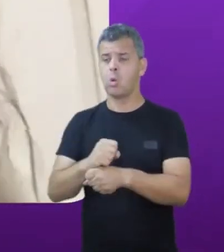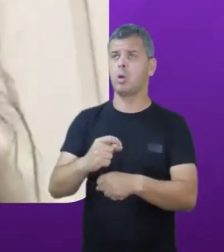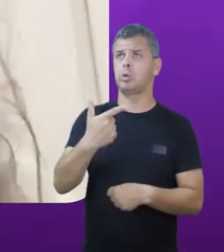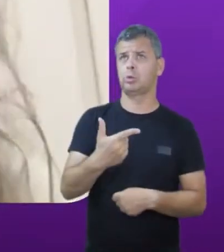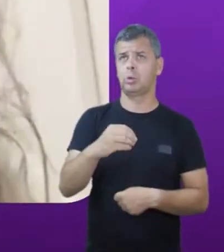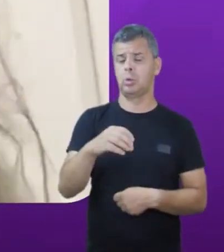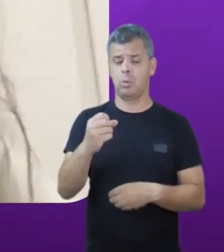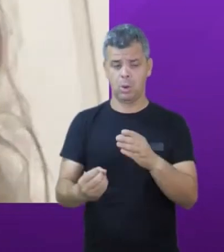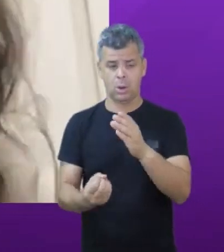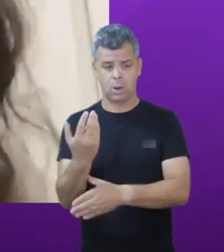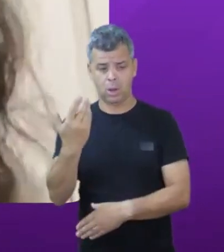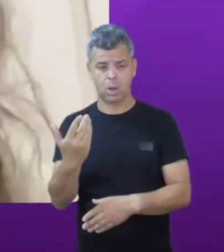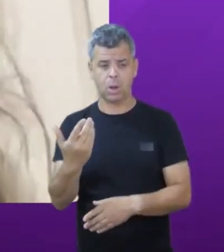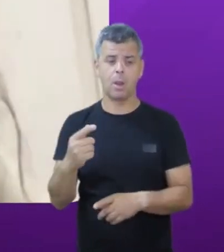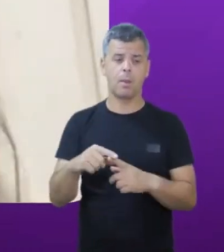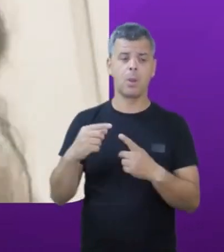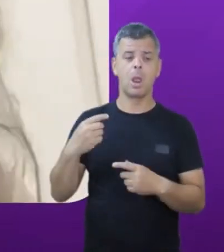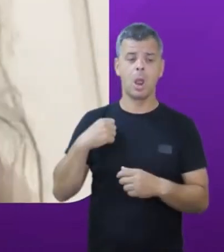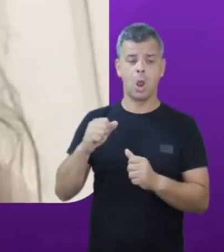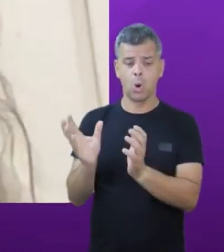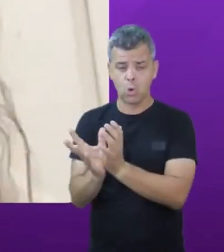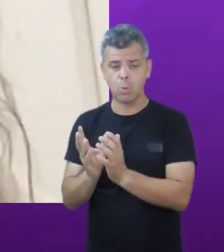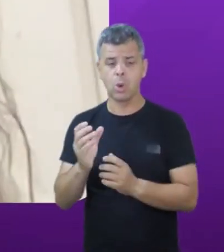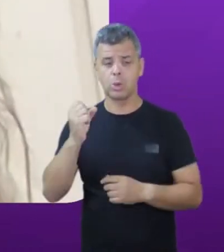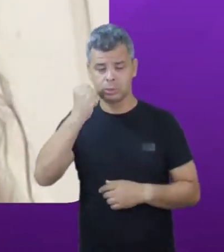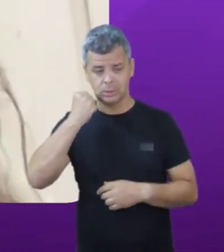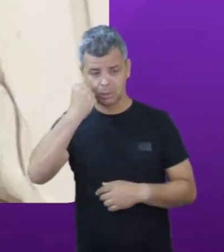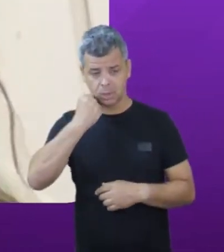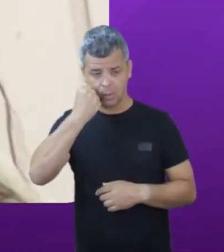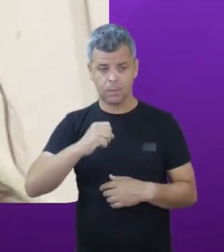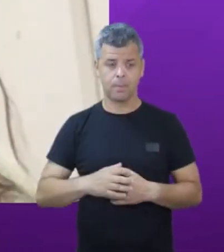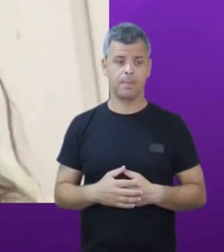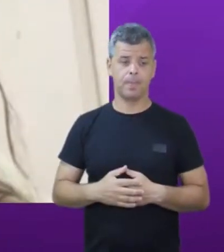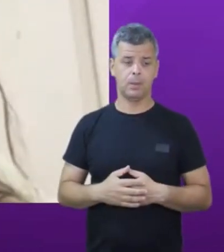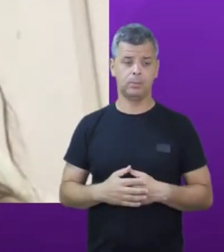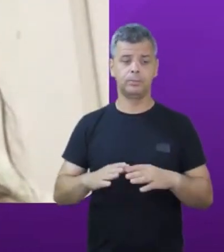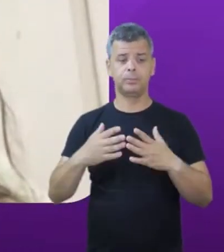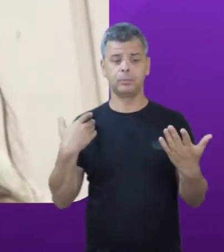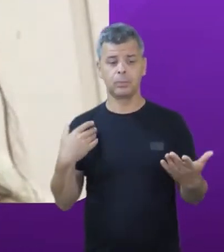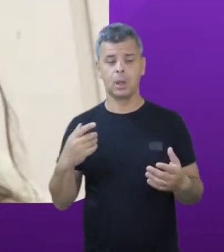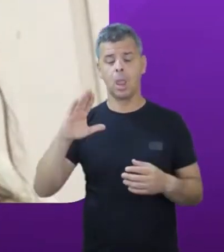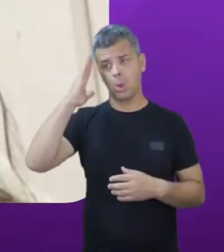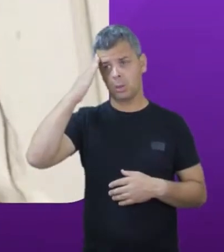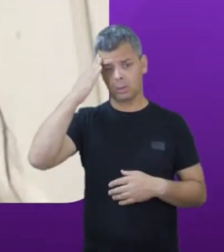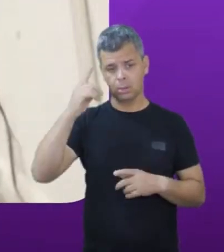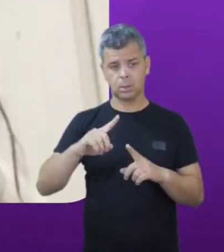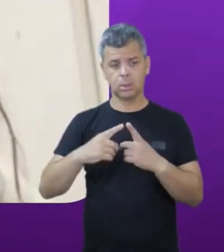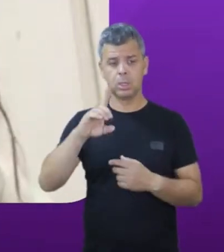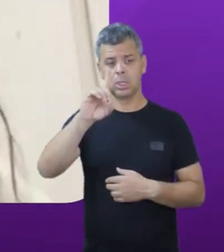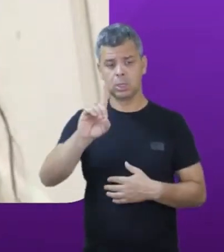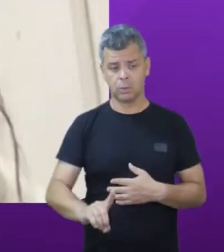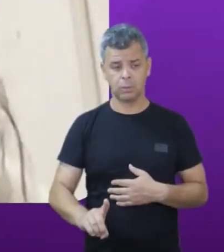que foi criado o banheiro das senadoras, por exemplo, que é uma clássica que todo mundo fala. E aí, eu compreendo que esse direito nos